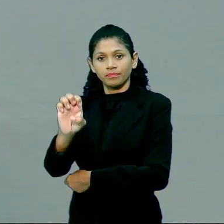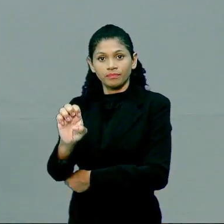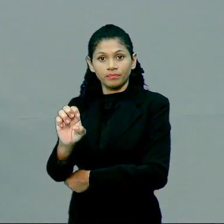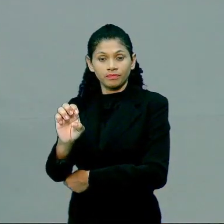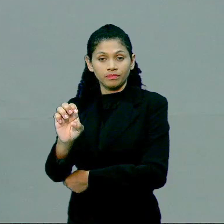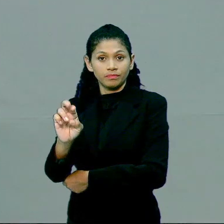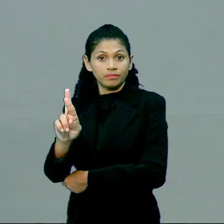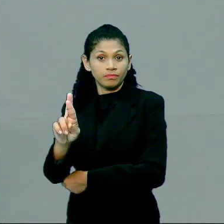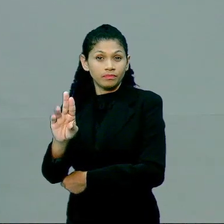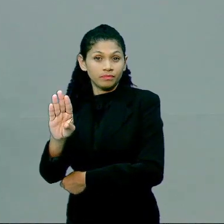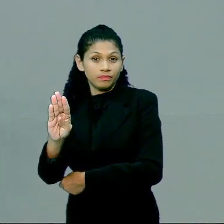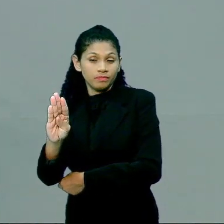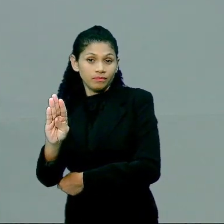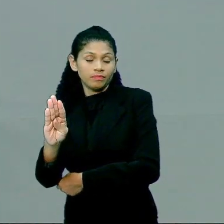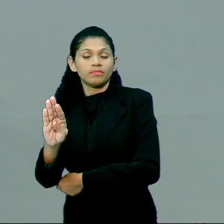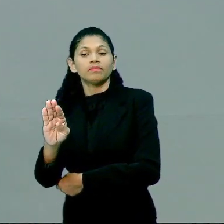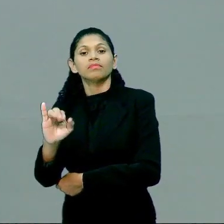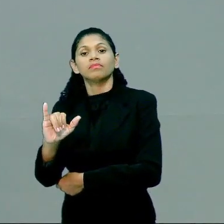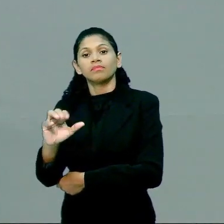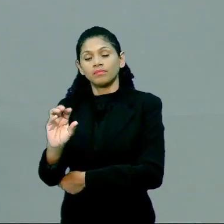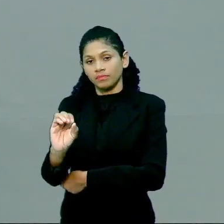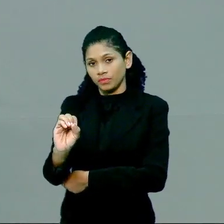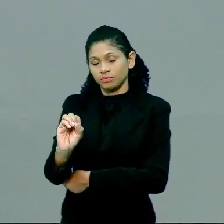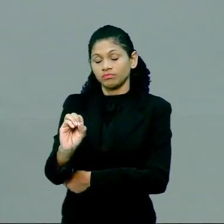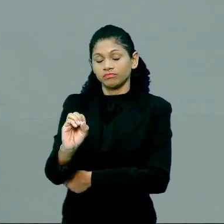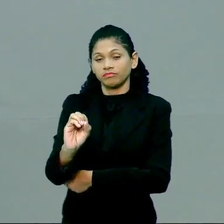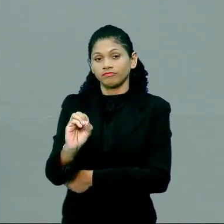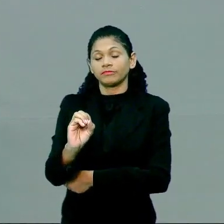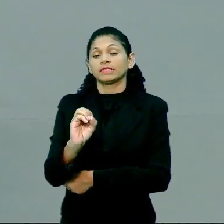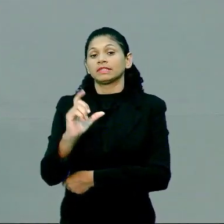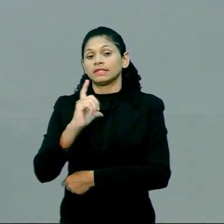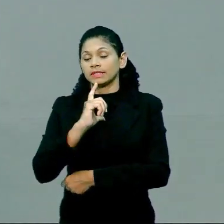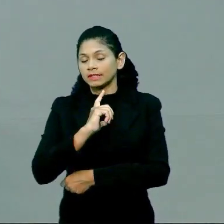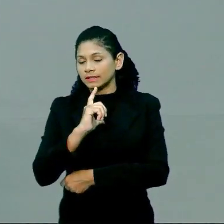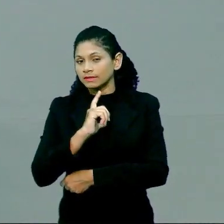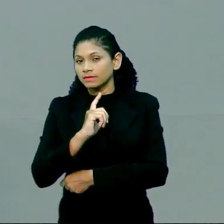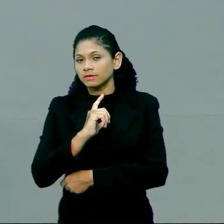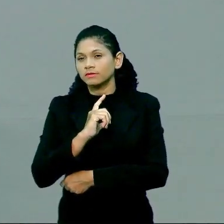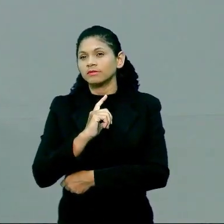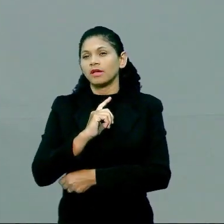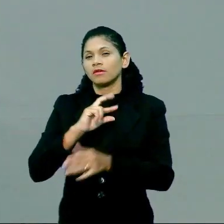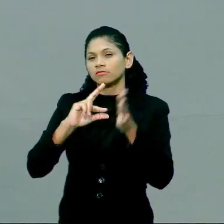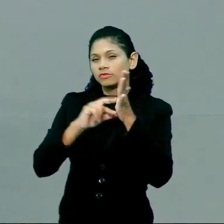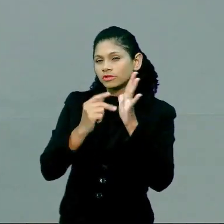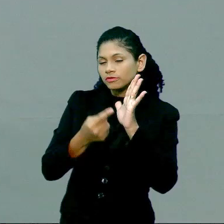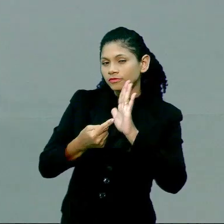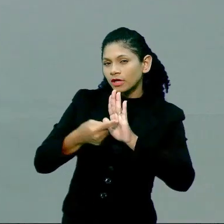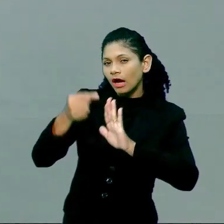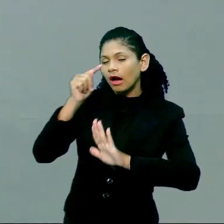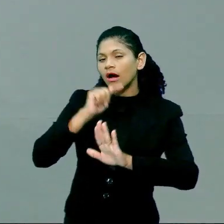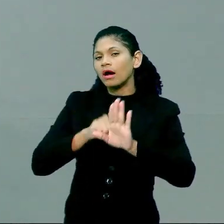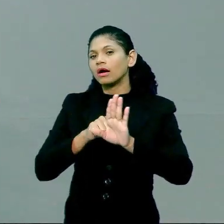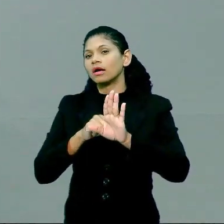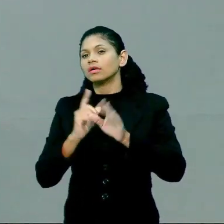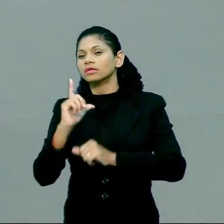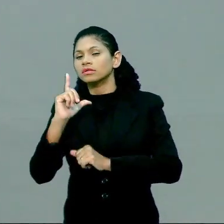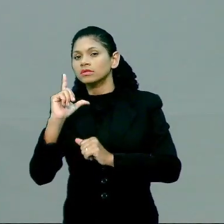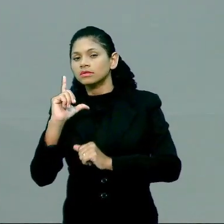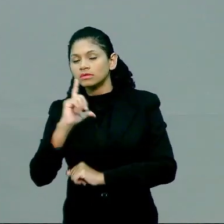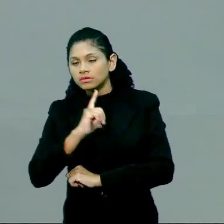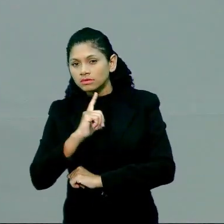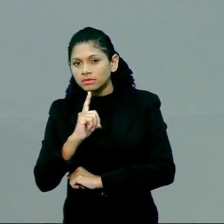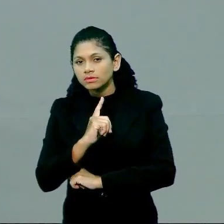aquele que tem a moral por trás né ele não é só um sermão ele tem todo um ensinamento